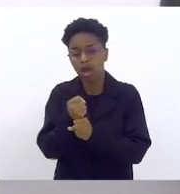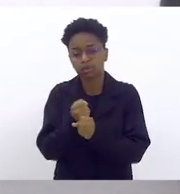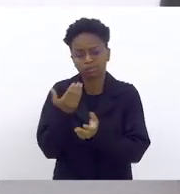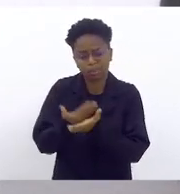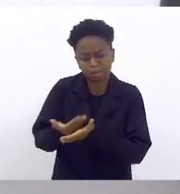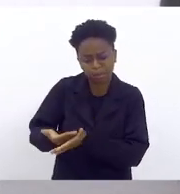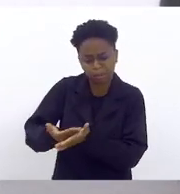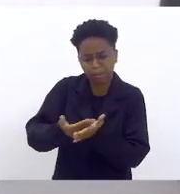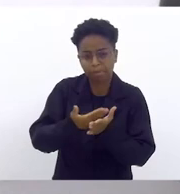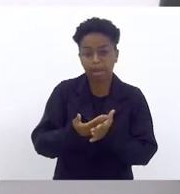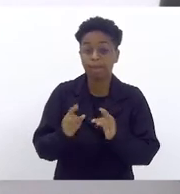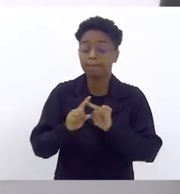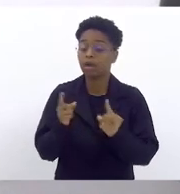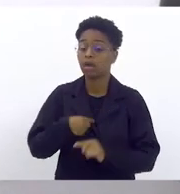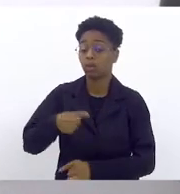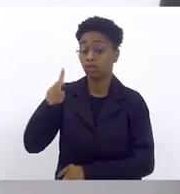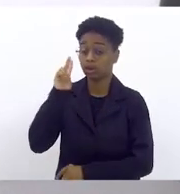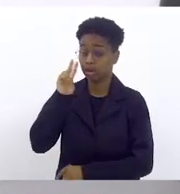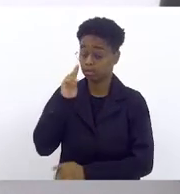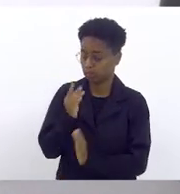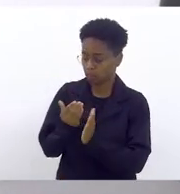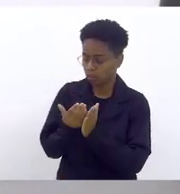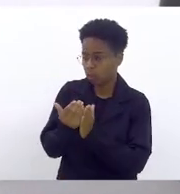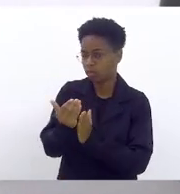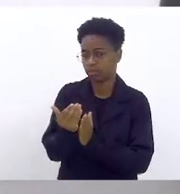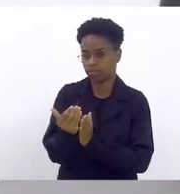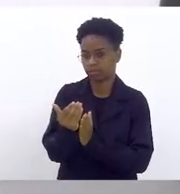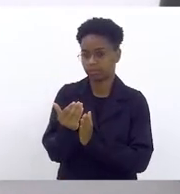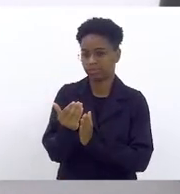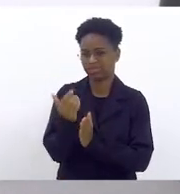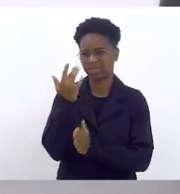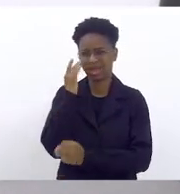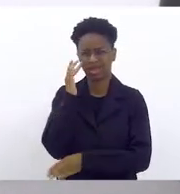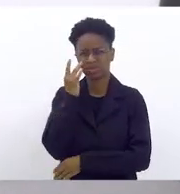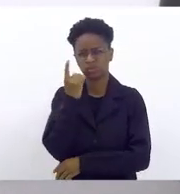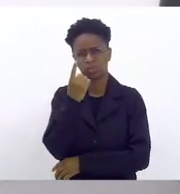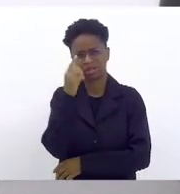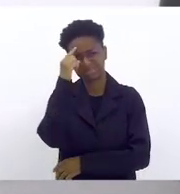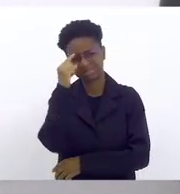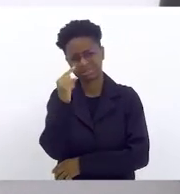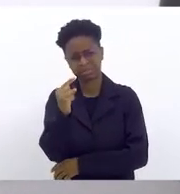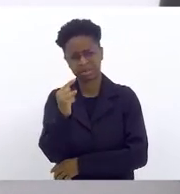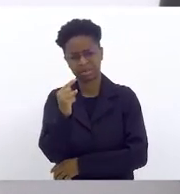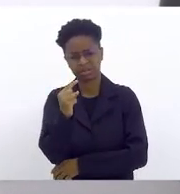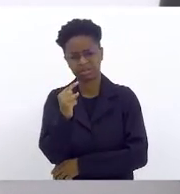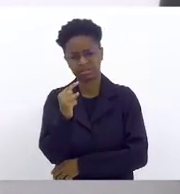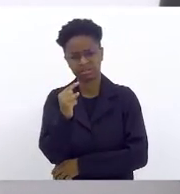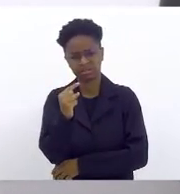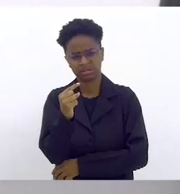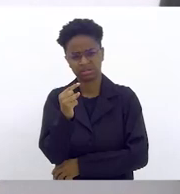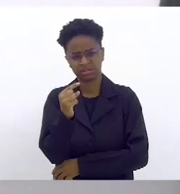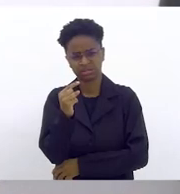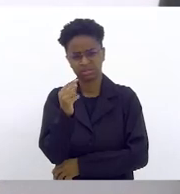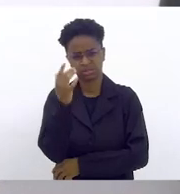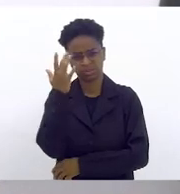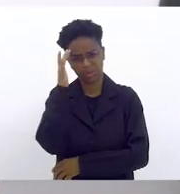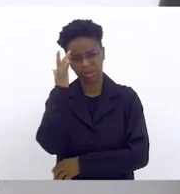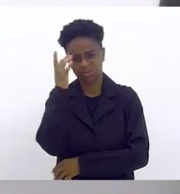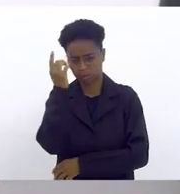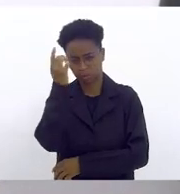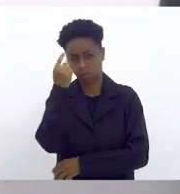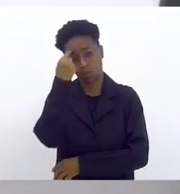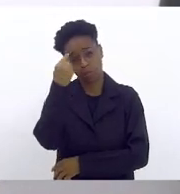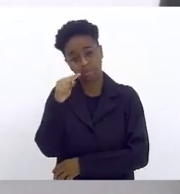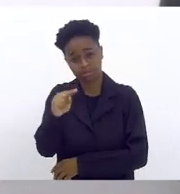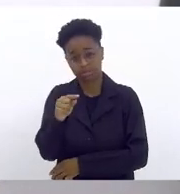mas eu me lembro que desde o início eu acho que eu tinha uma semana de da secretaria